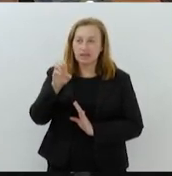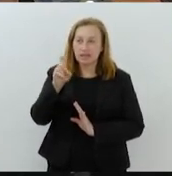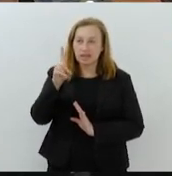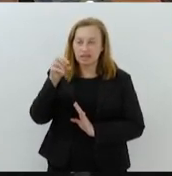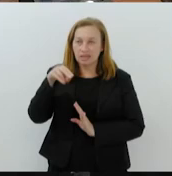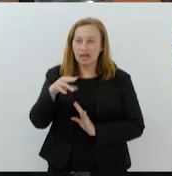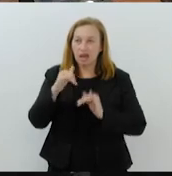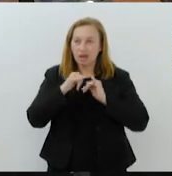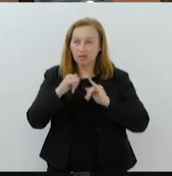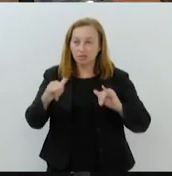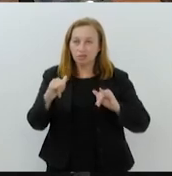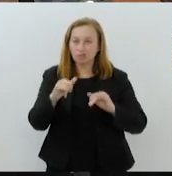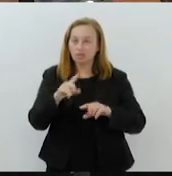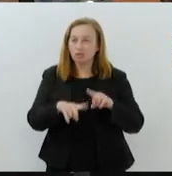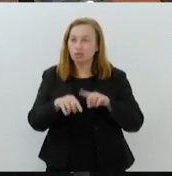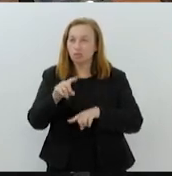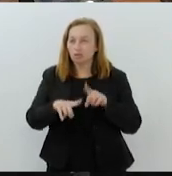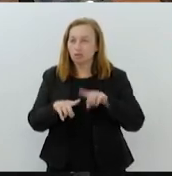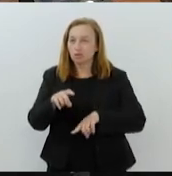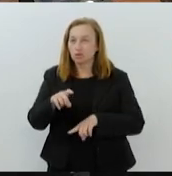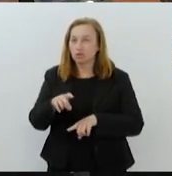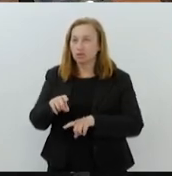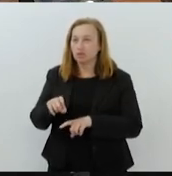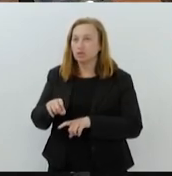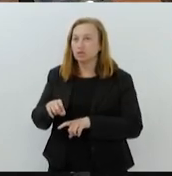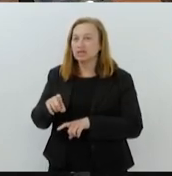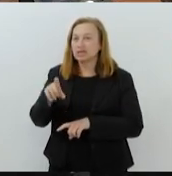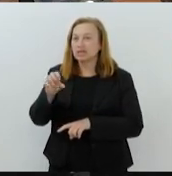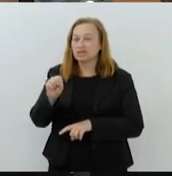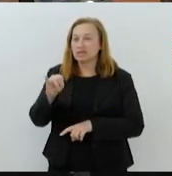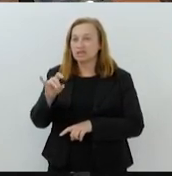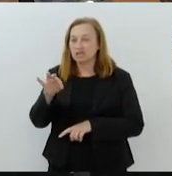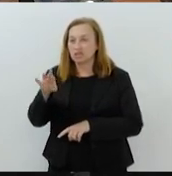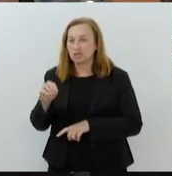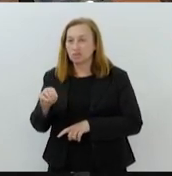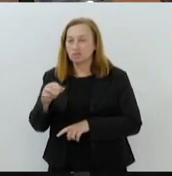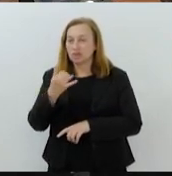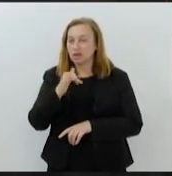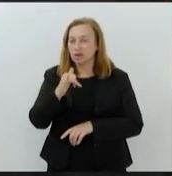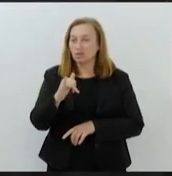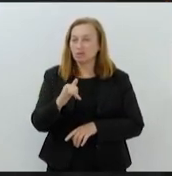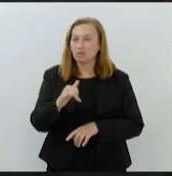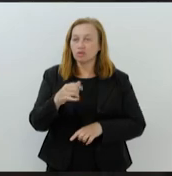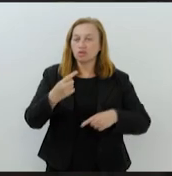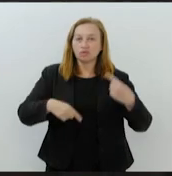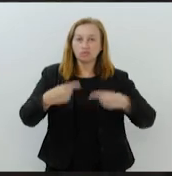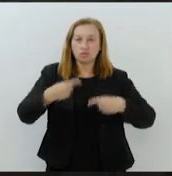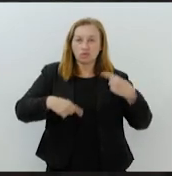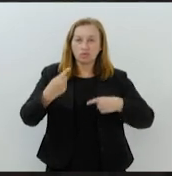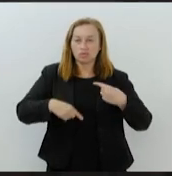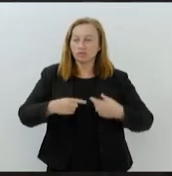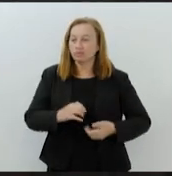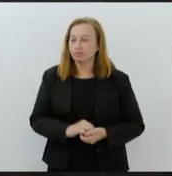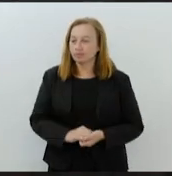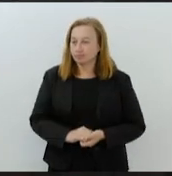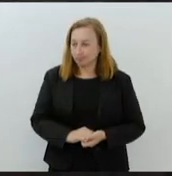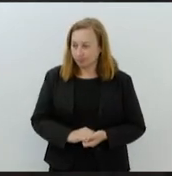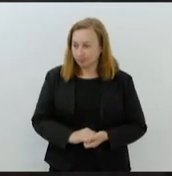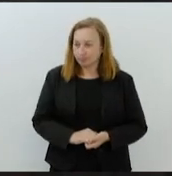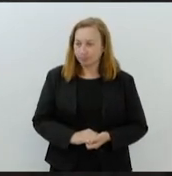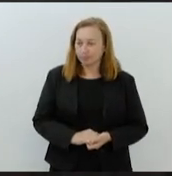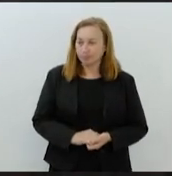os anúncios de produtos em sítios eletrônicos. Em discussão.